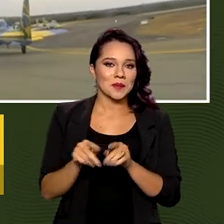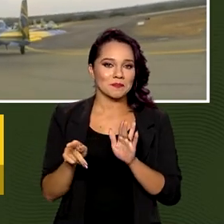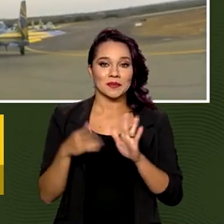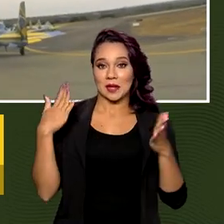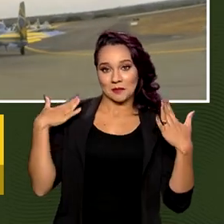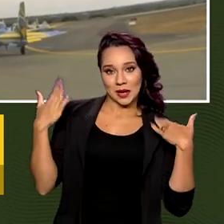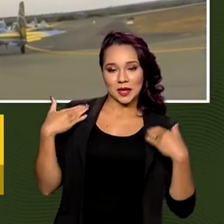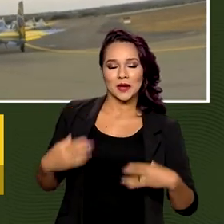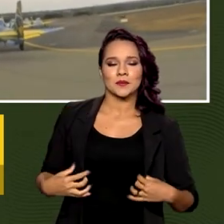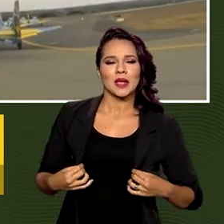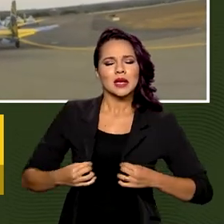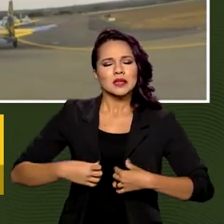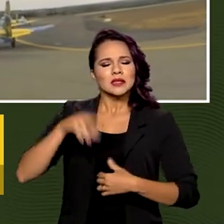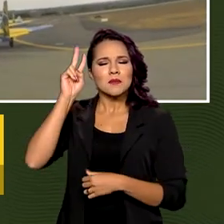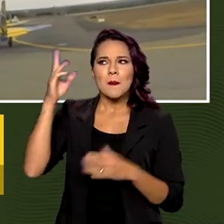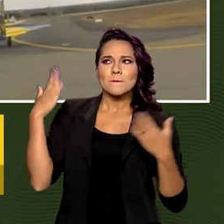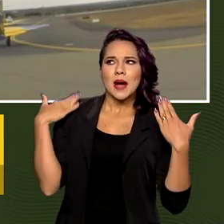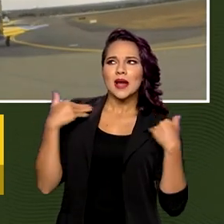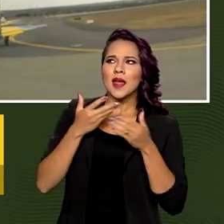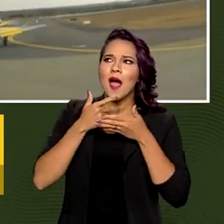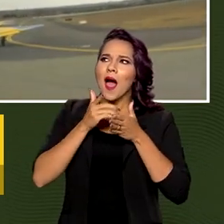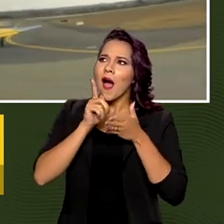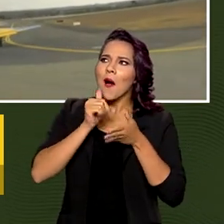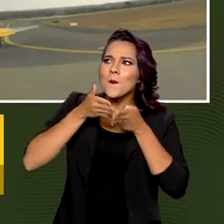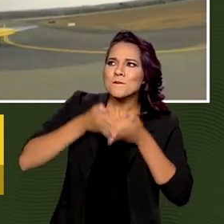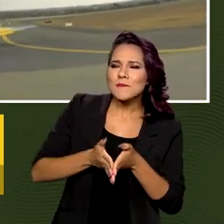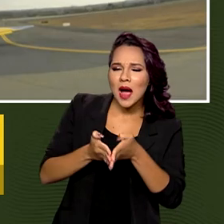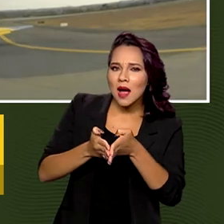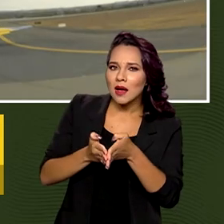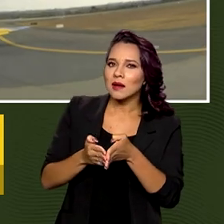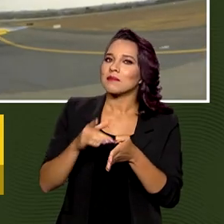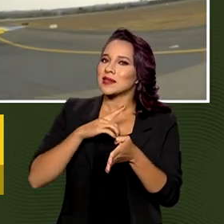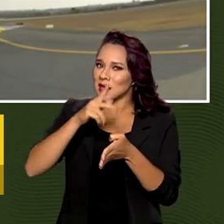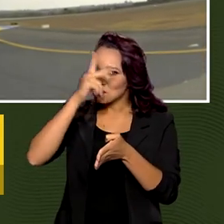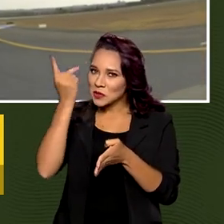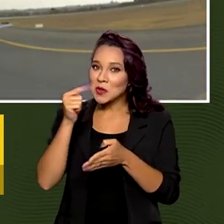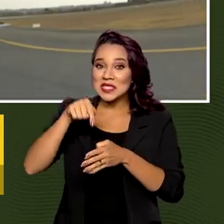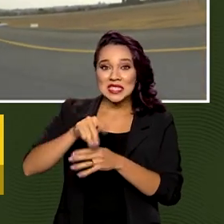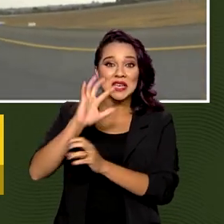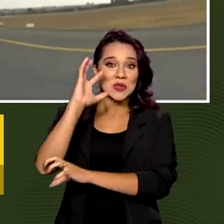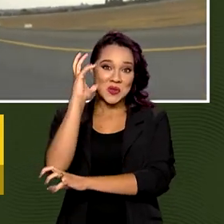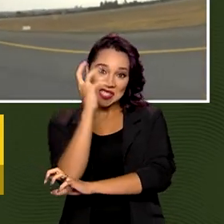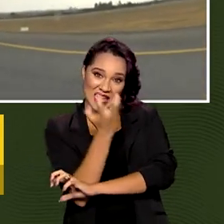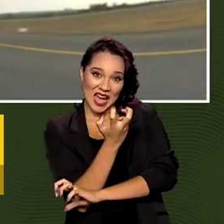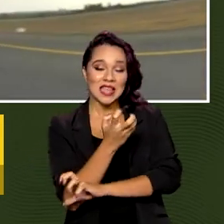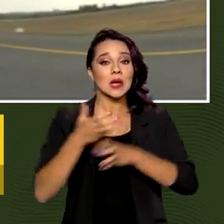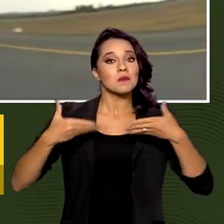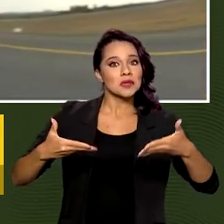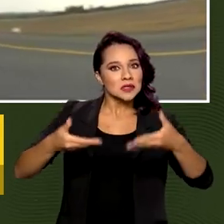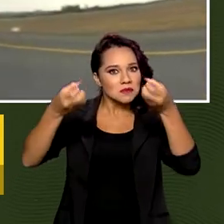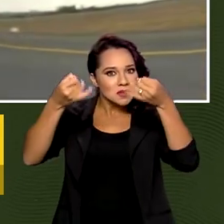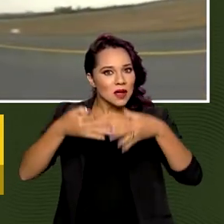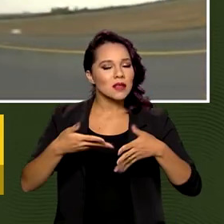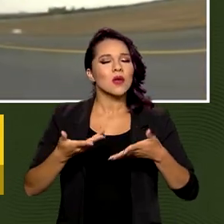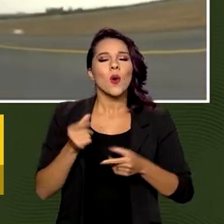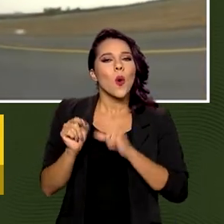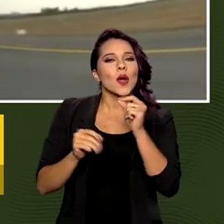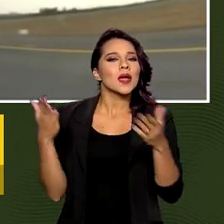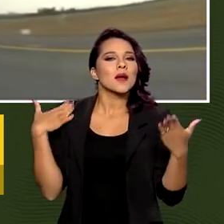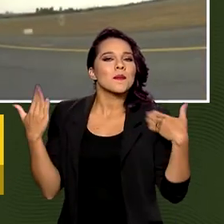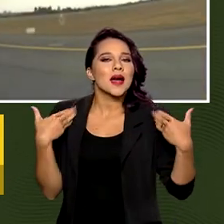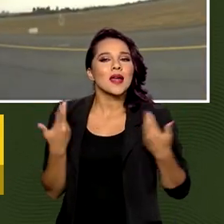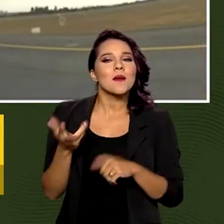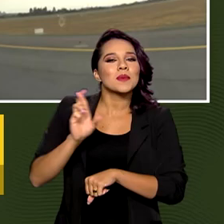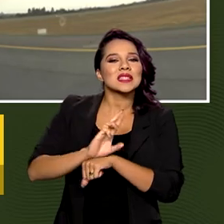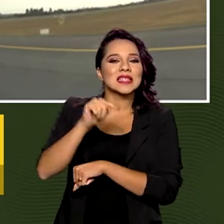A gente sempre associa a Marinha ao mar, né, mas a gente também tem muita gente aqui no Cerrado, na Esplanada dos Ministérios. Explica pra gente o que a Marinha apresenta